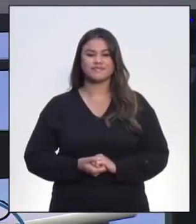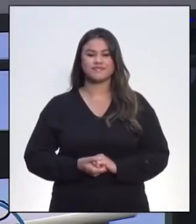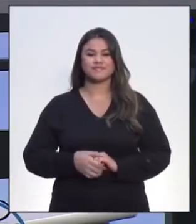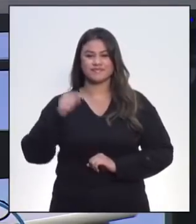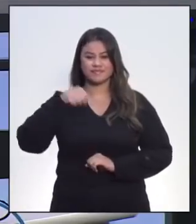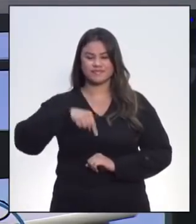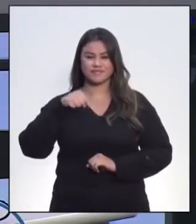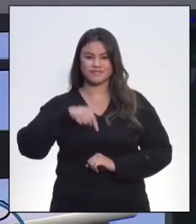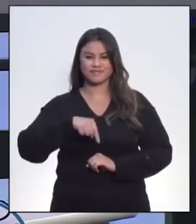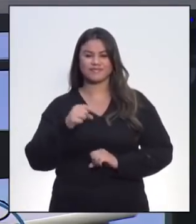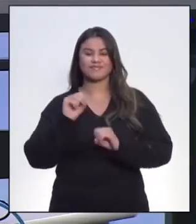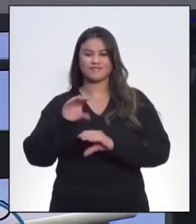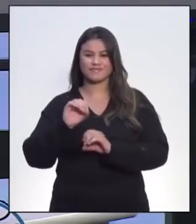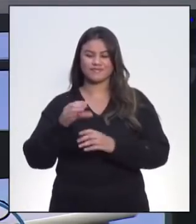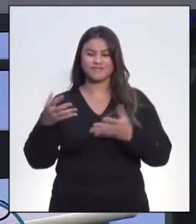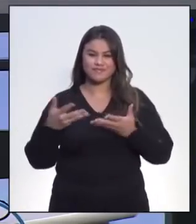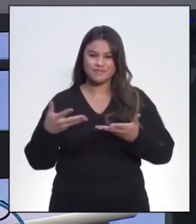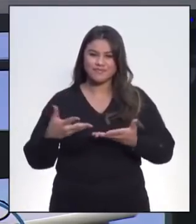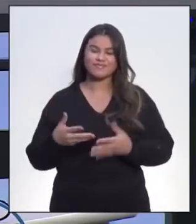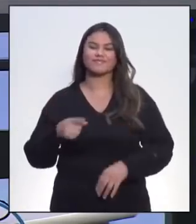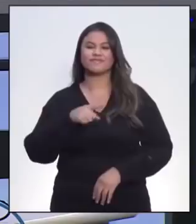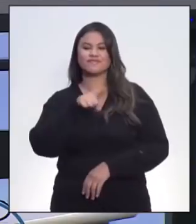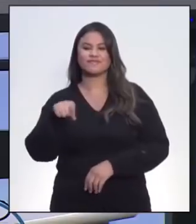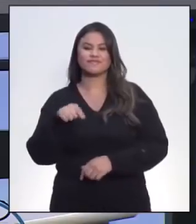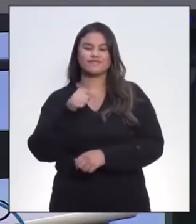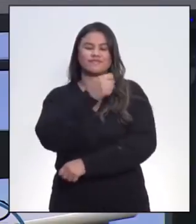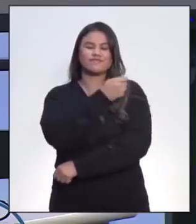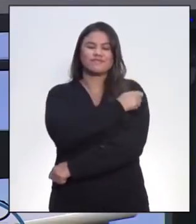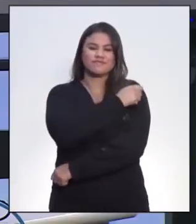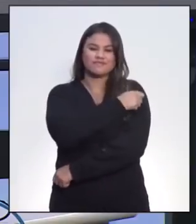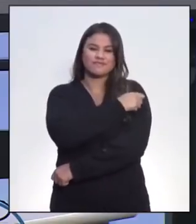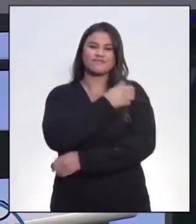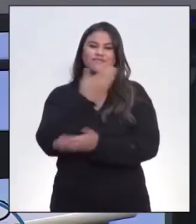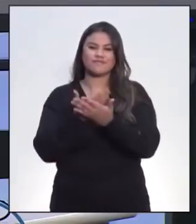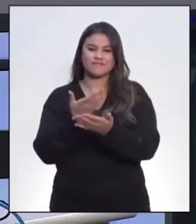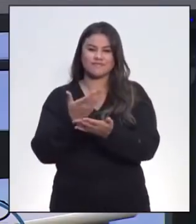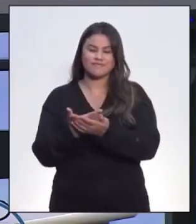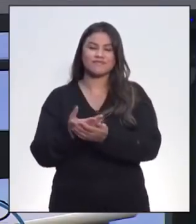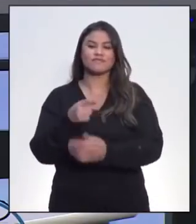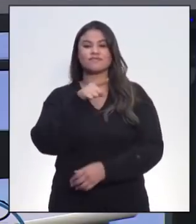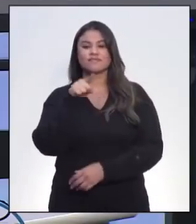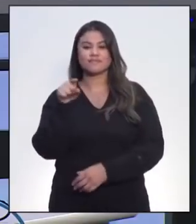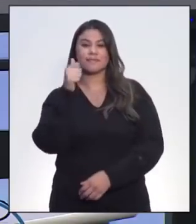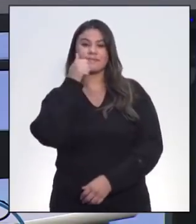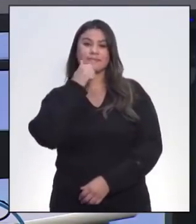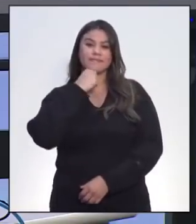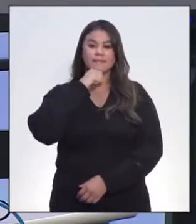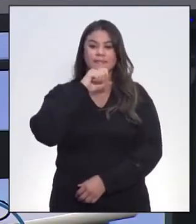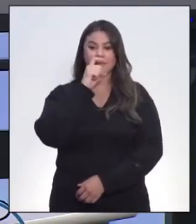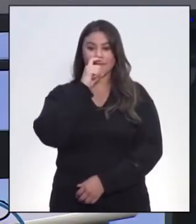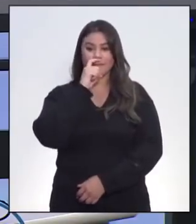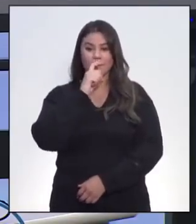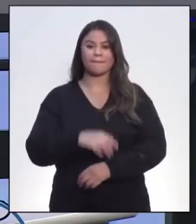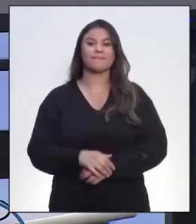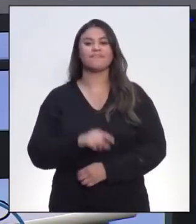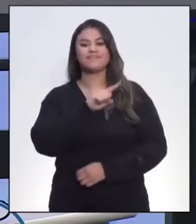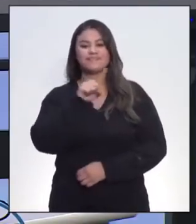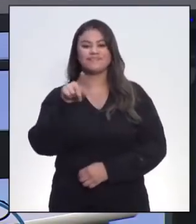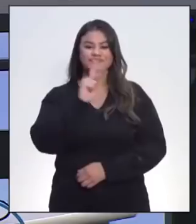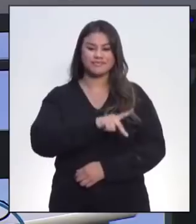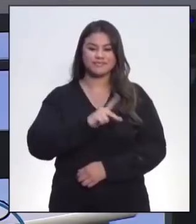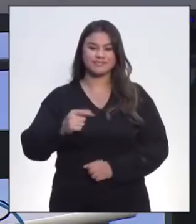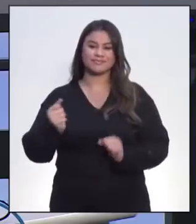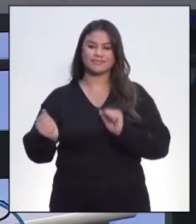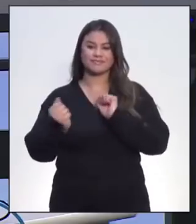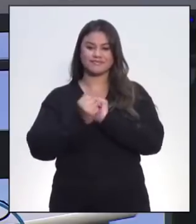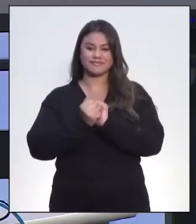aqui na nossa aula, os nossos estudantes, pais sempre presentes nas aulas, professores, enfim,